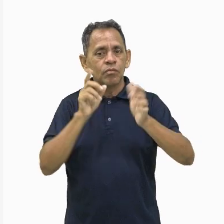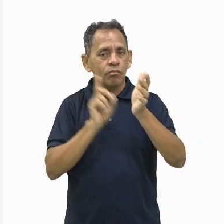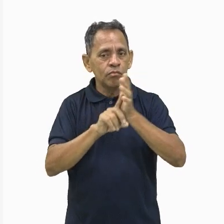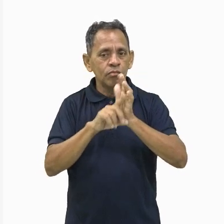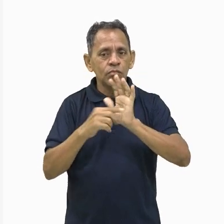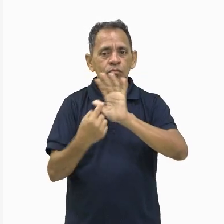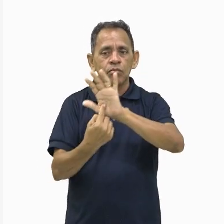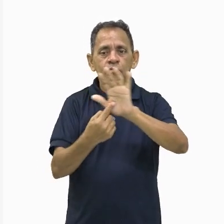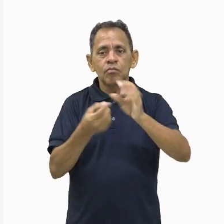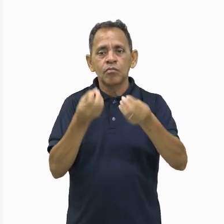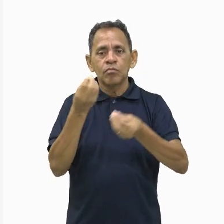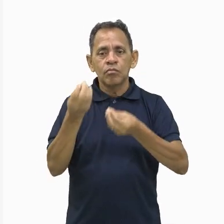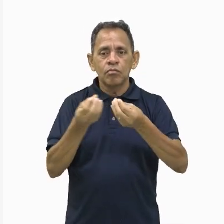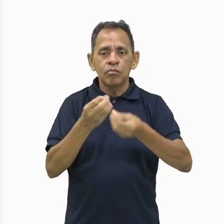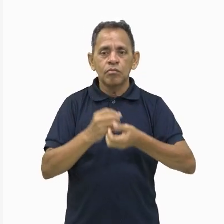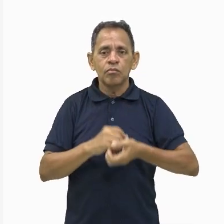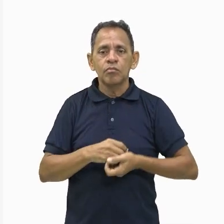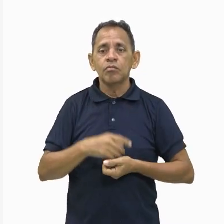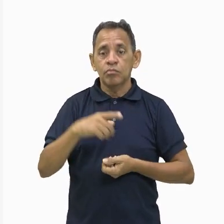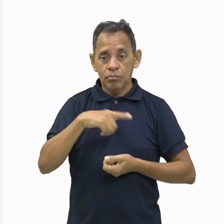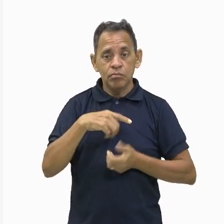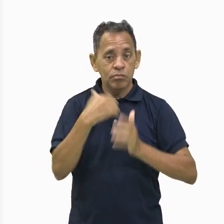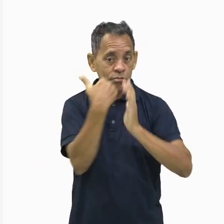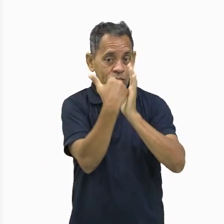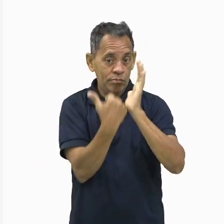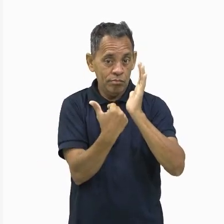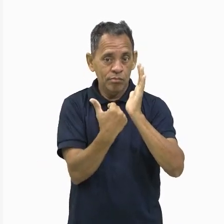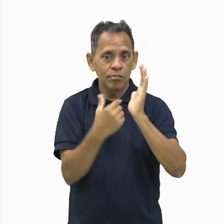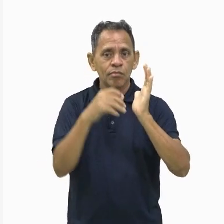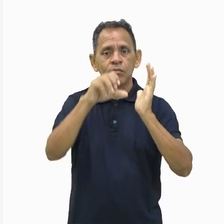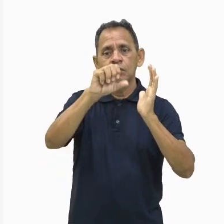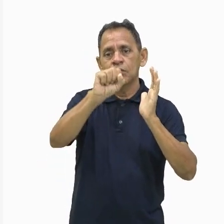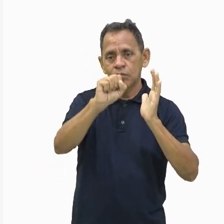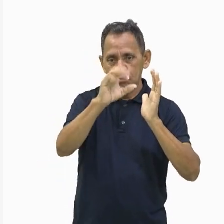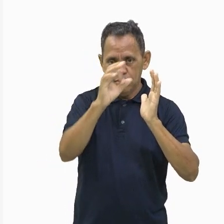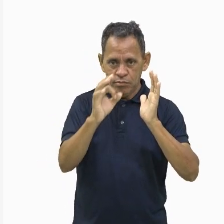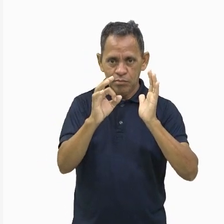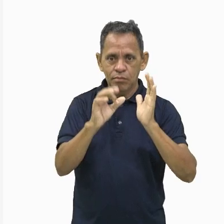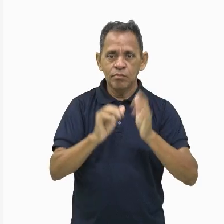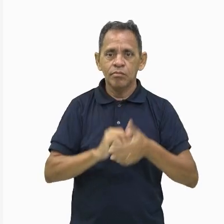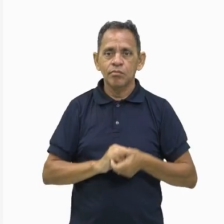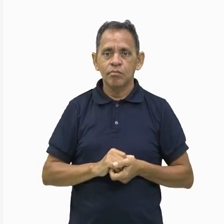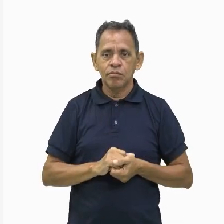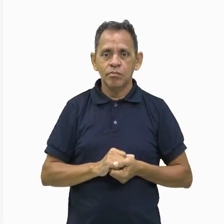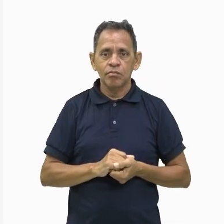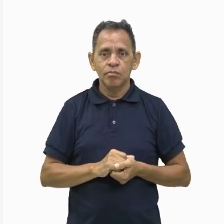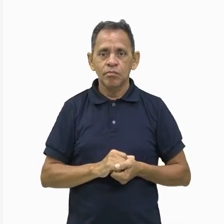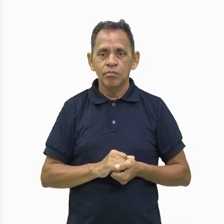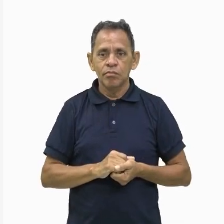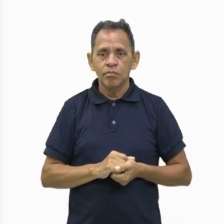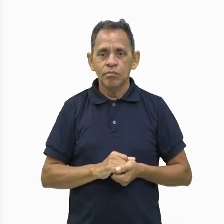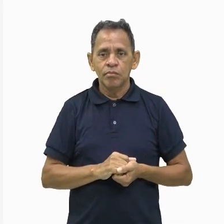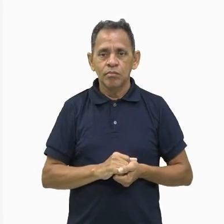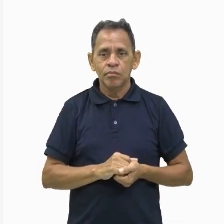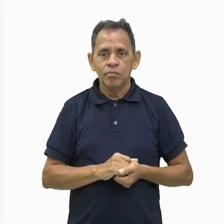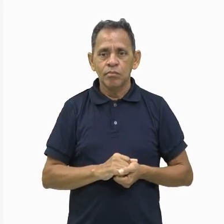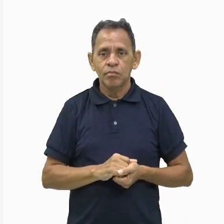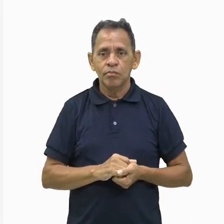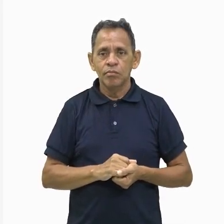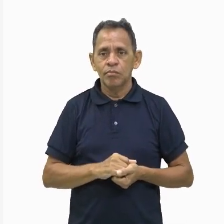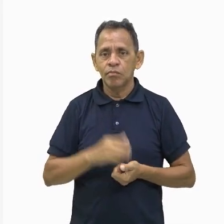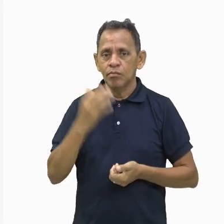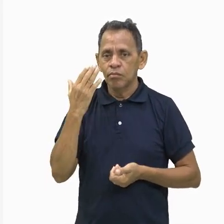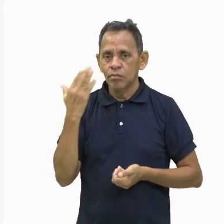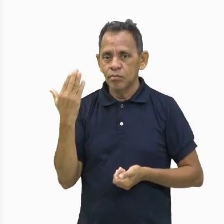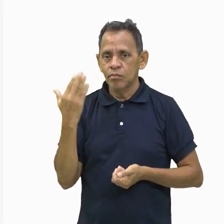aqui? Houve um desconto de 8%. Tá bom? 8%. Então, vamos deixar